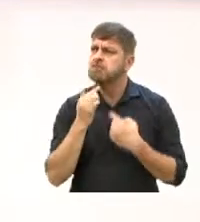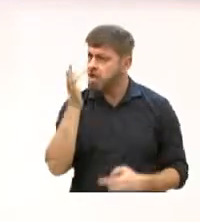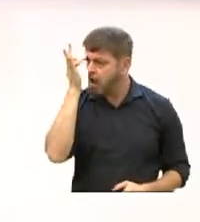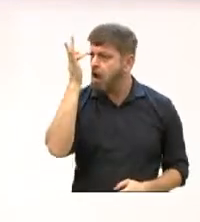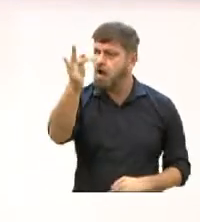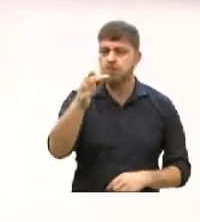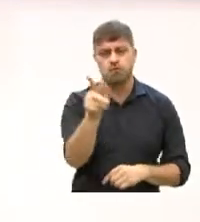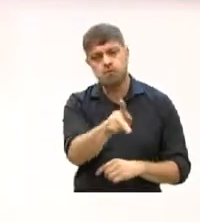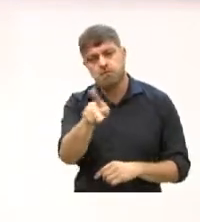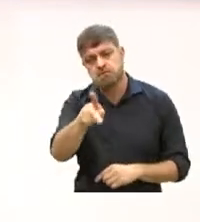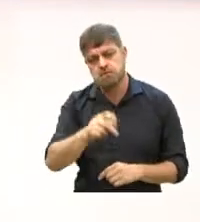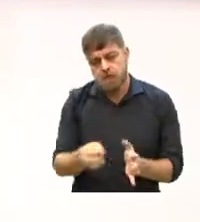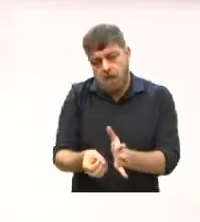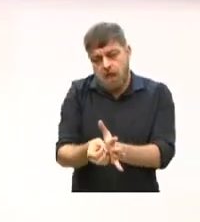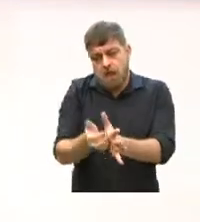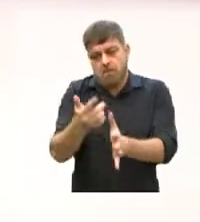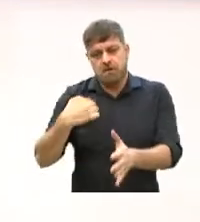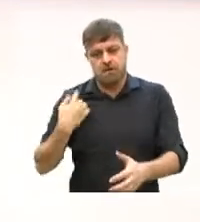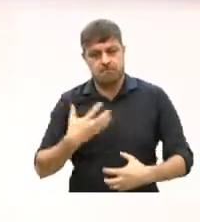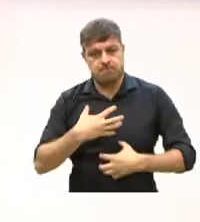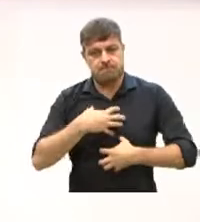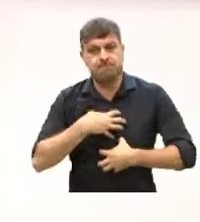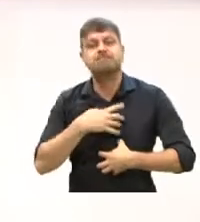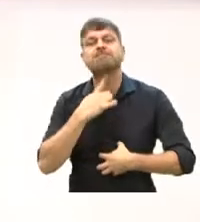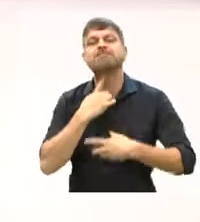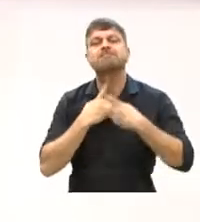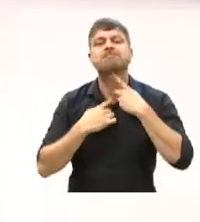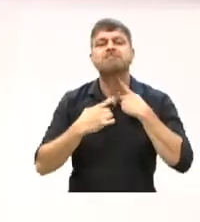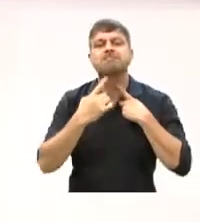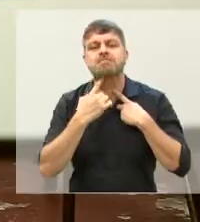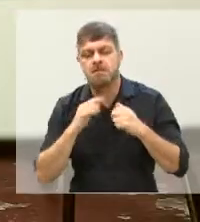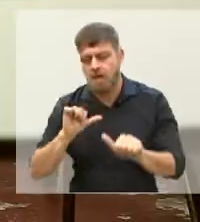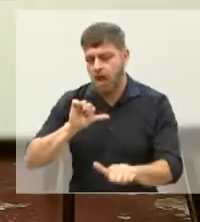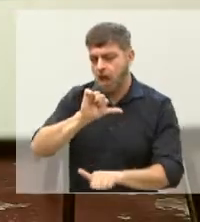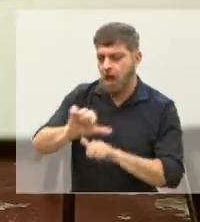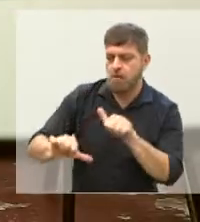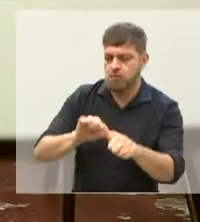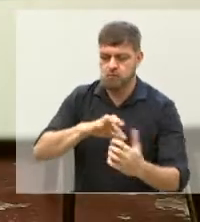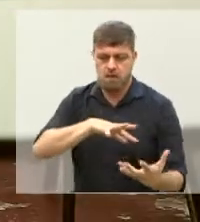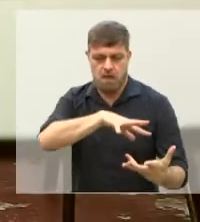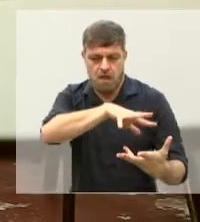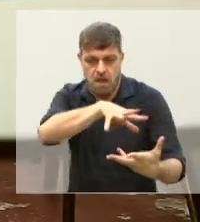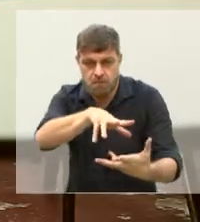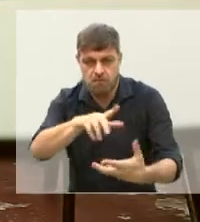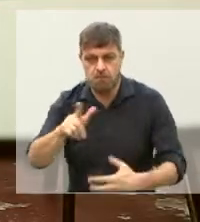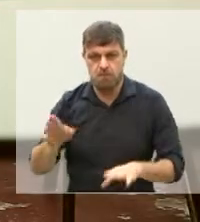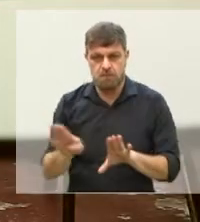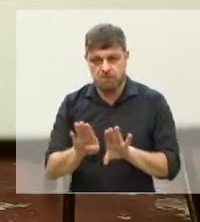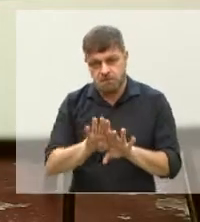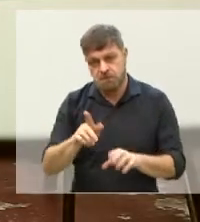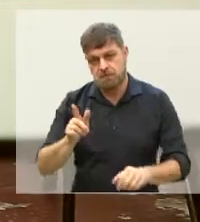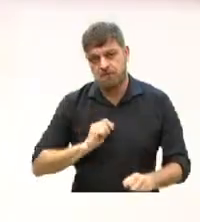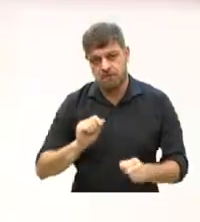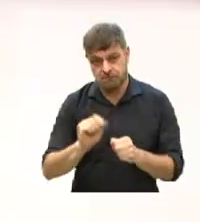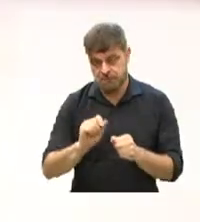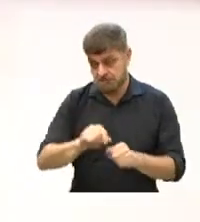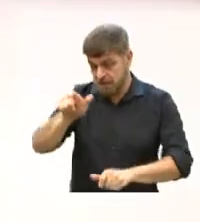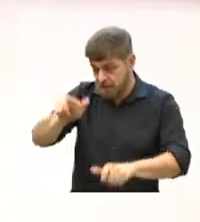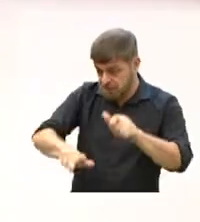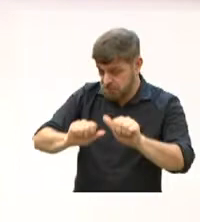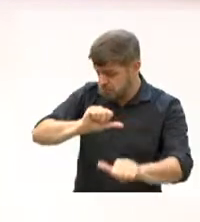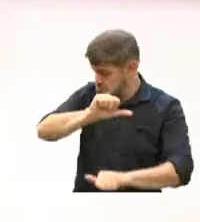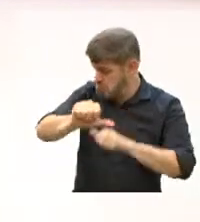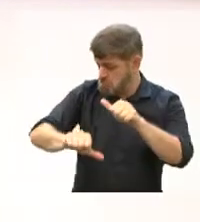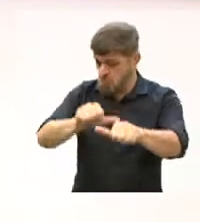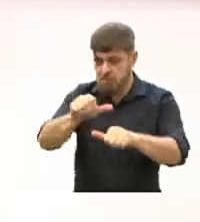professor. Na maioria das vezes eles vêm muito impactados por esse desejo de mudar as coisas, mudar o mundo, mudar a sociedade, mudar as pessoas, né? Seja em que